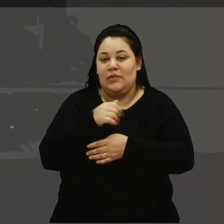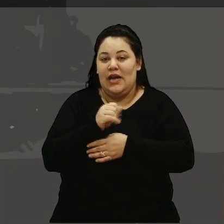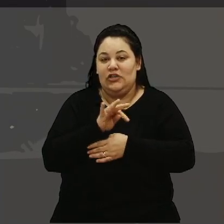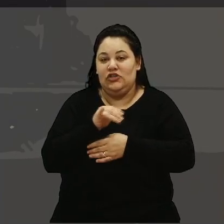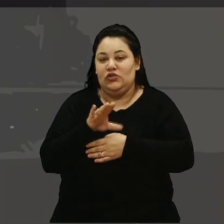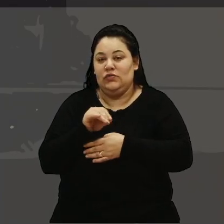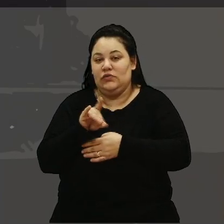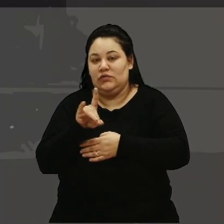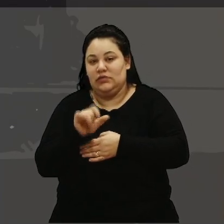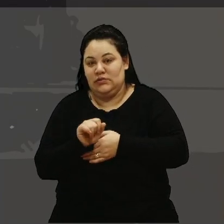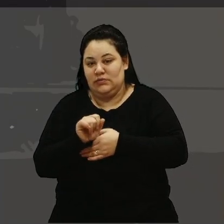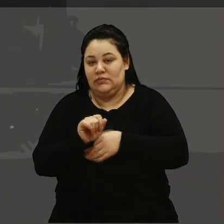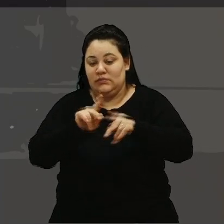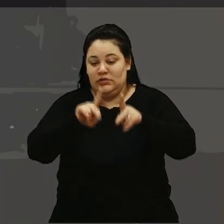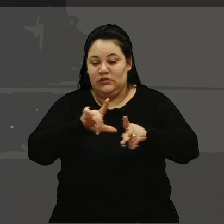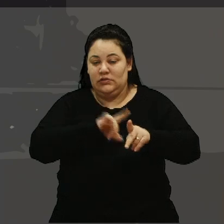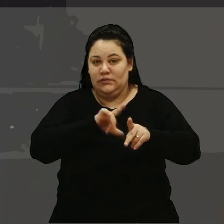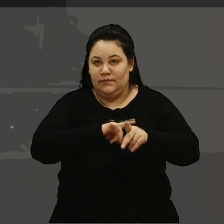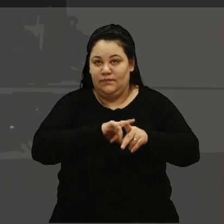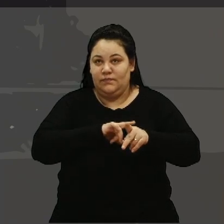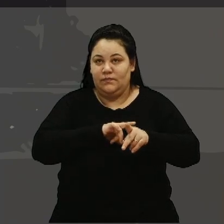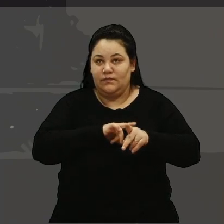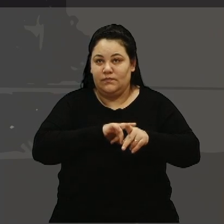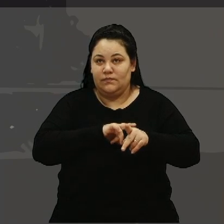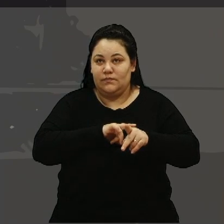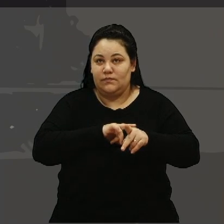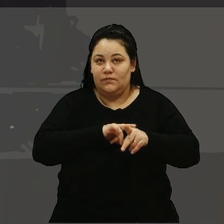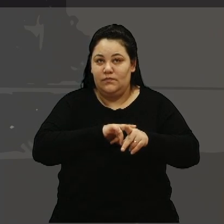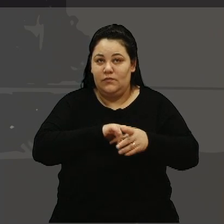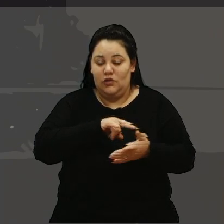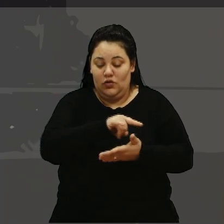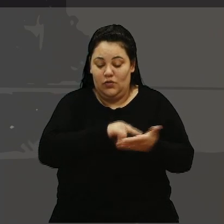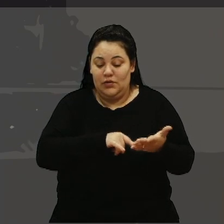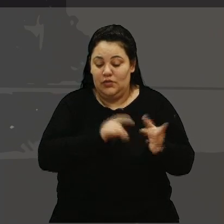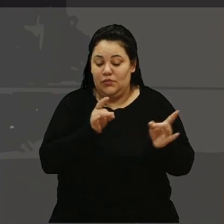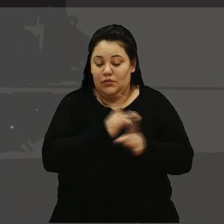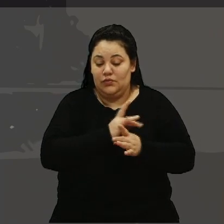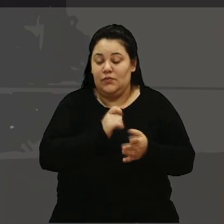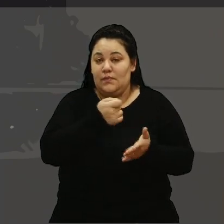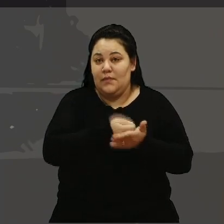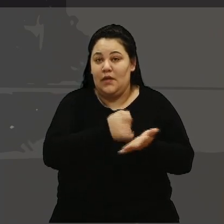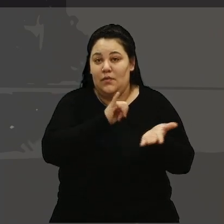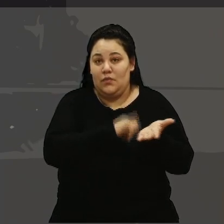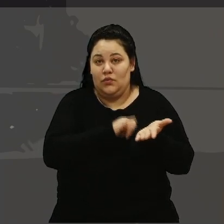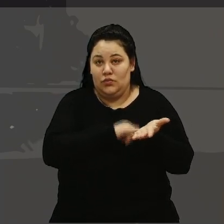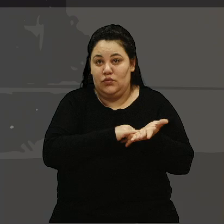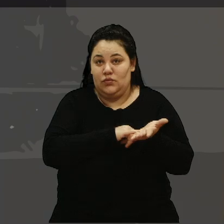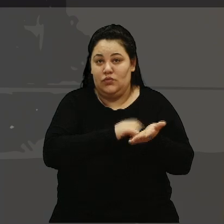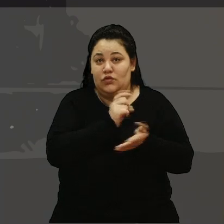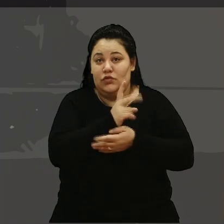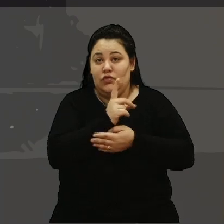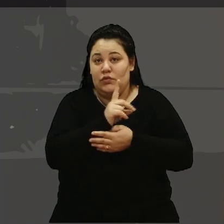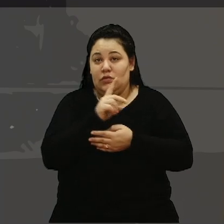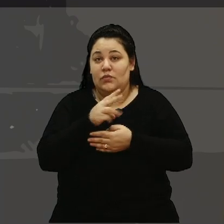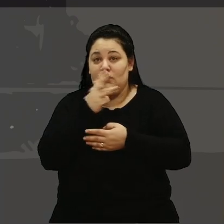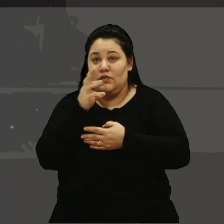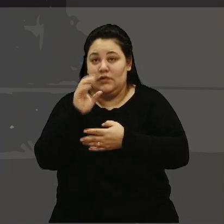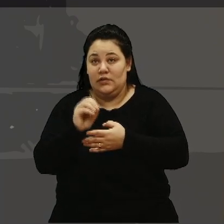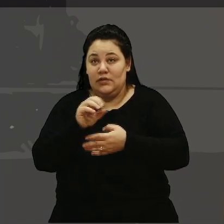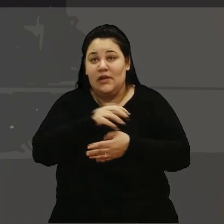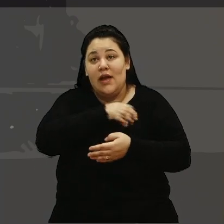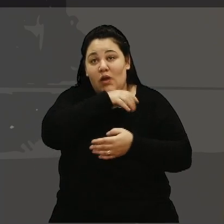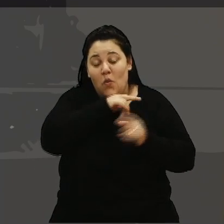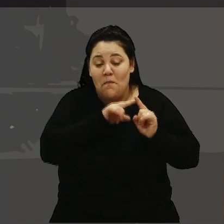têm suas escrituras das casas, pagam o imposto 12 por 30 do terreno, mas o que foi